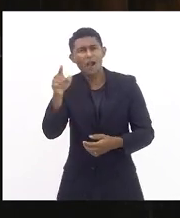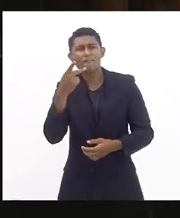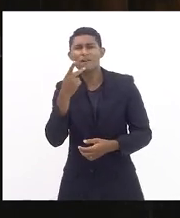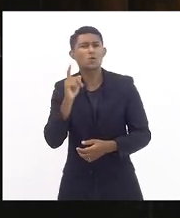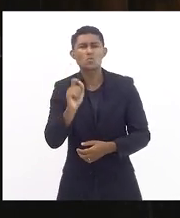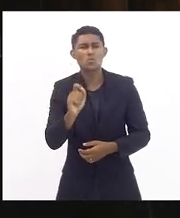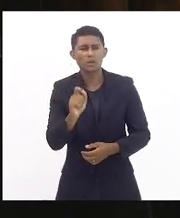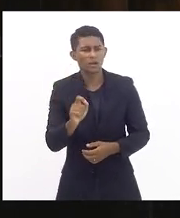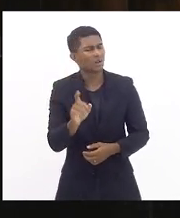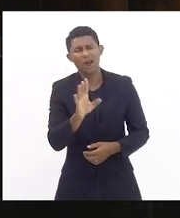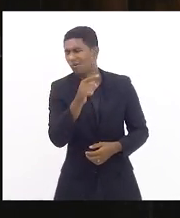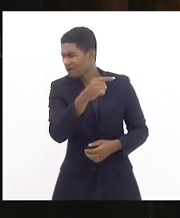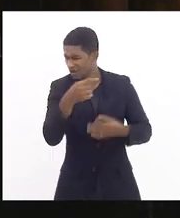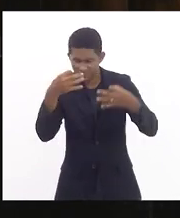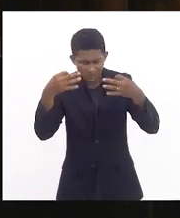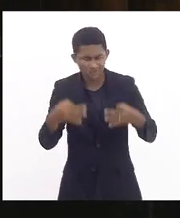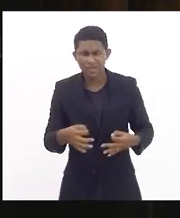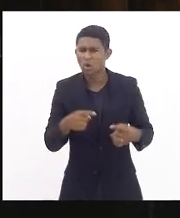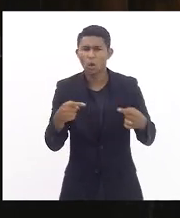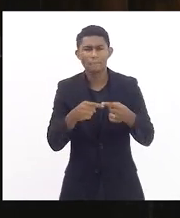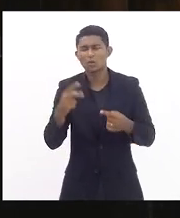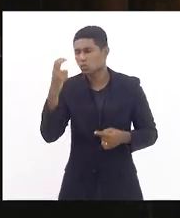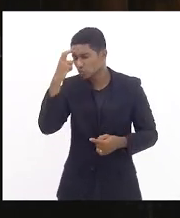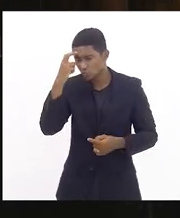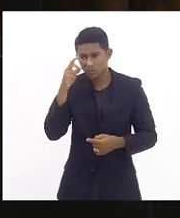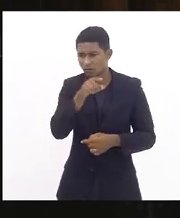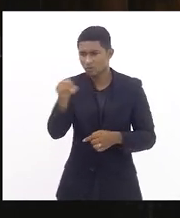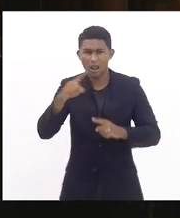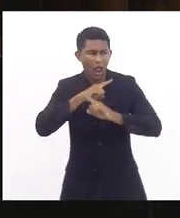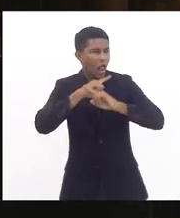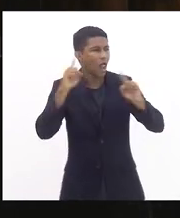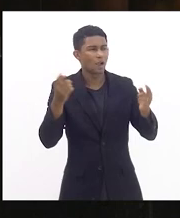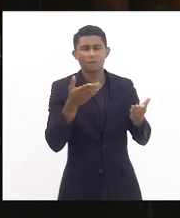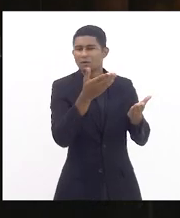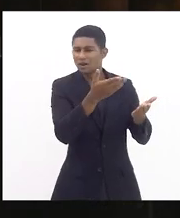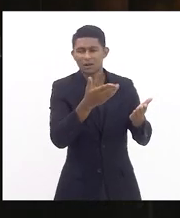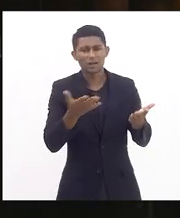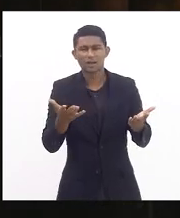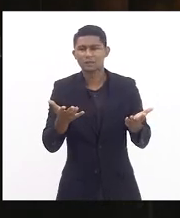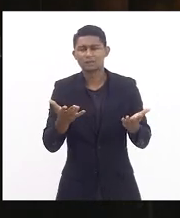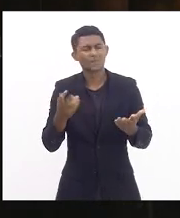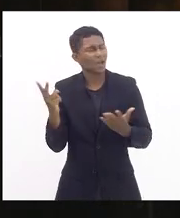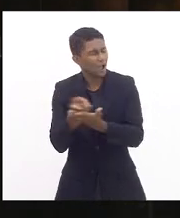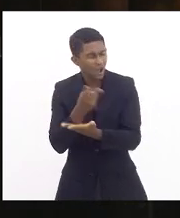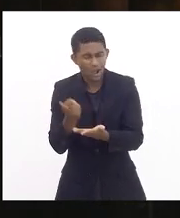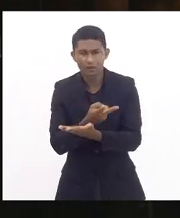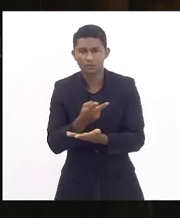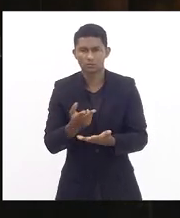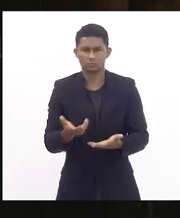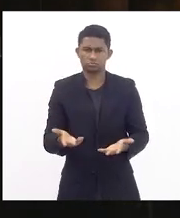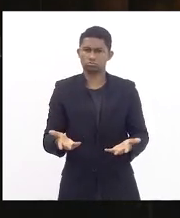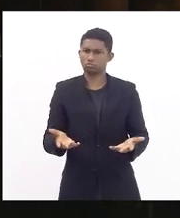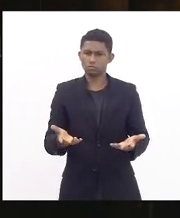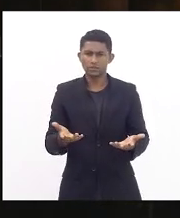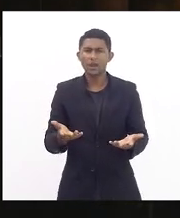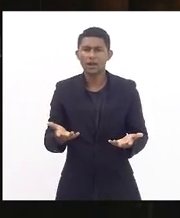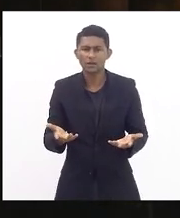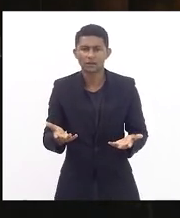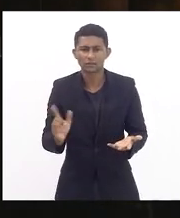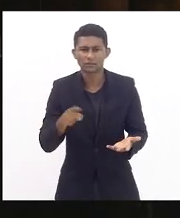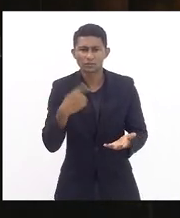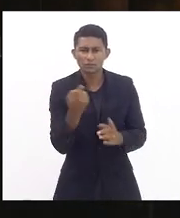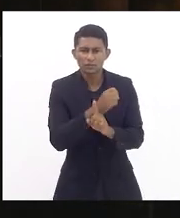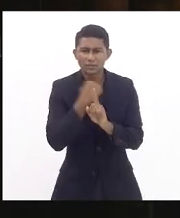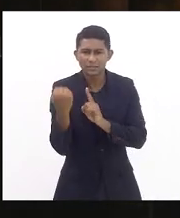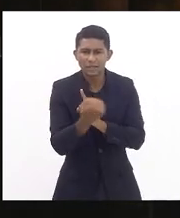de coisa está impondo uma censura. Onde nós estamos? Aonde nós vamos parar?